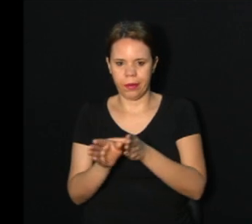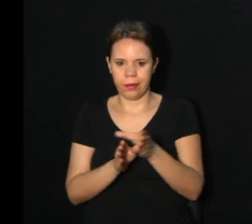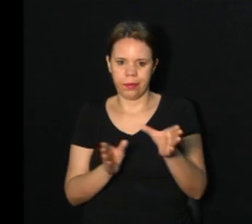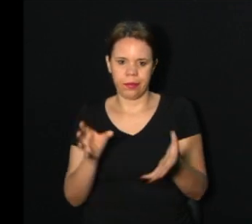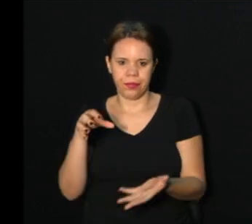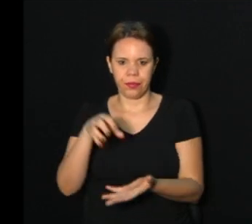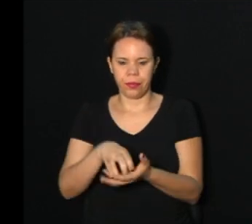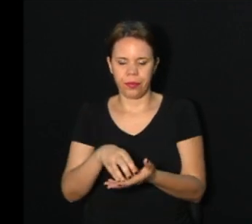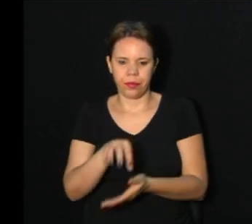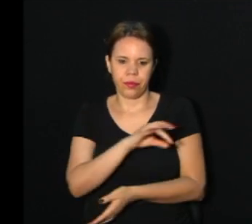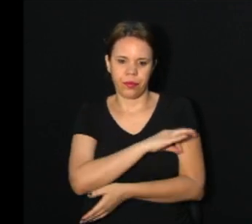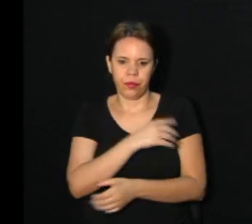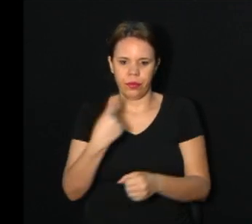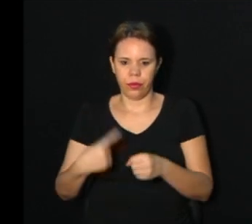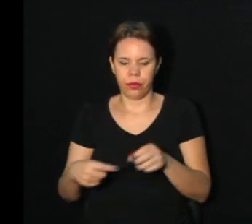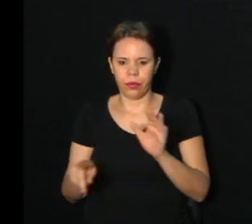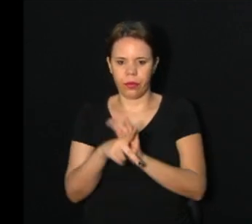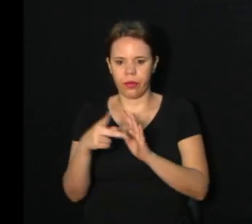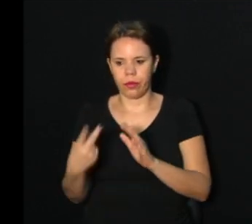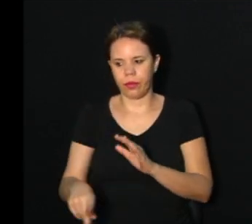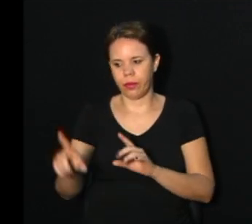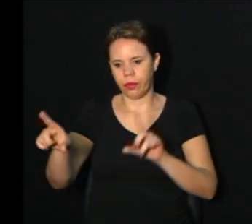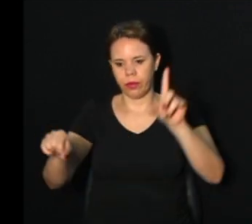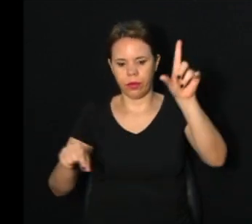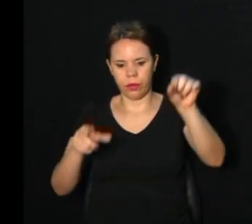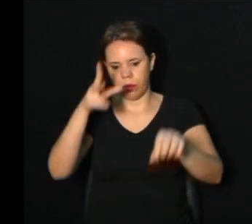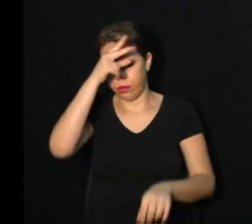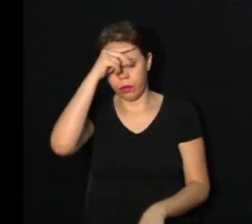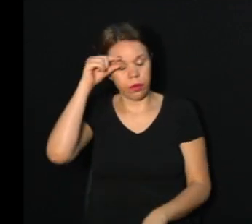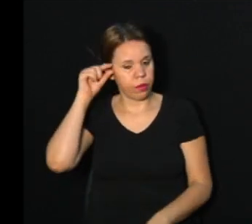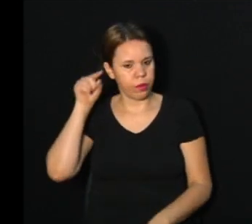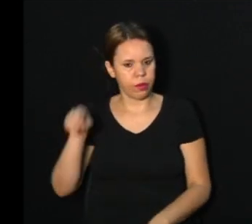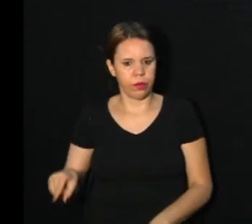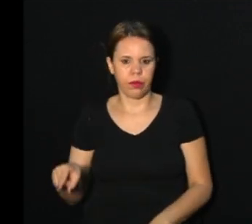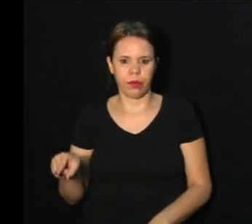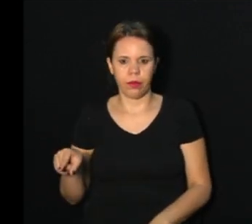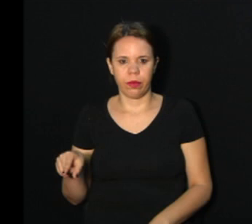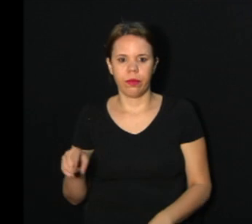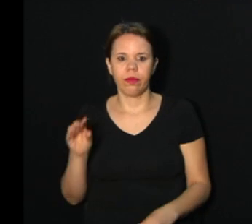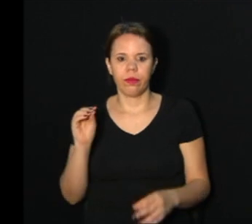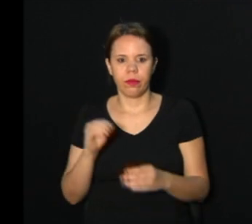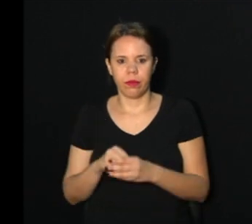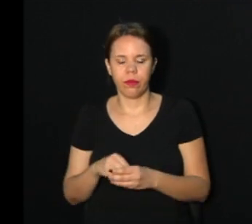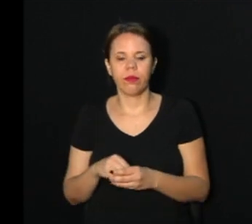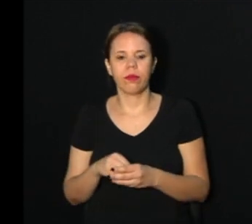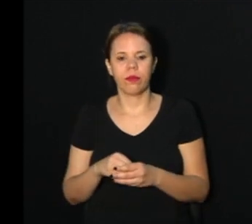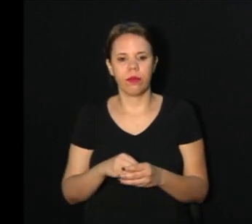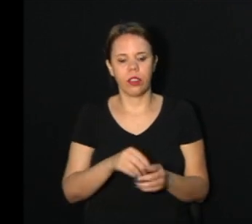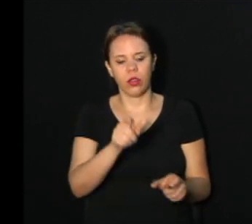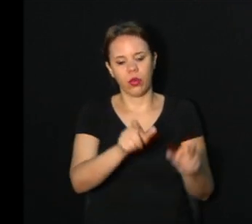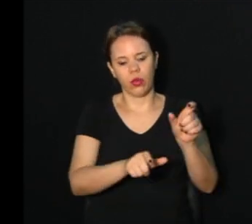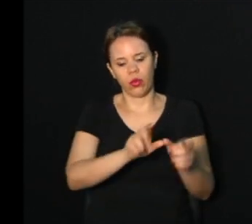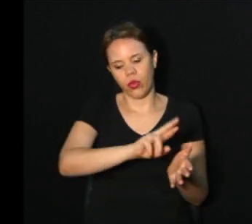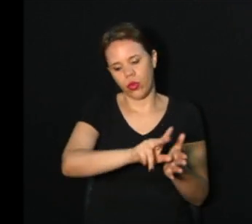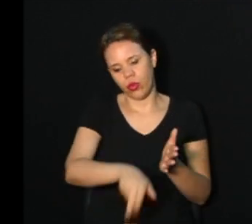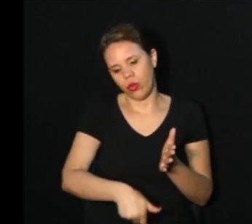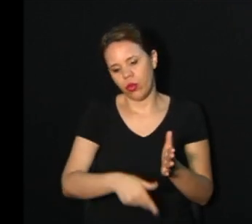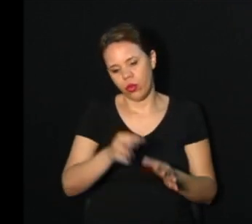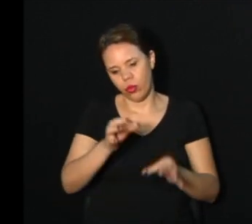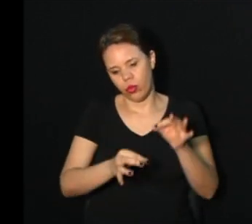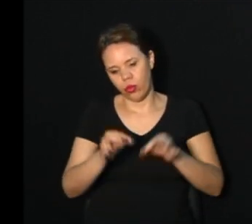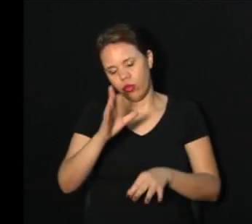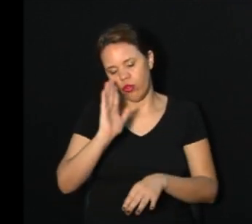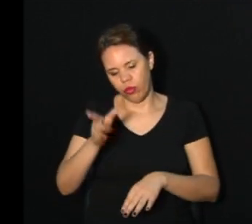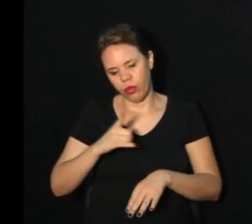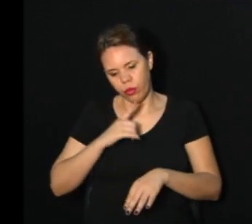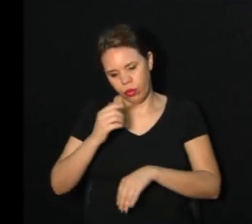procurador-geral será de livre escolha pelo prefeito municipal, dentre os procuradores de carreira, e um corregedor